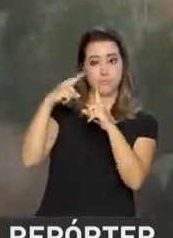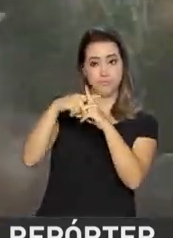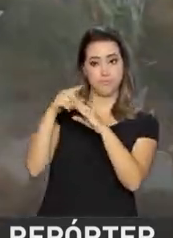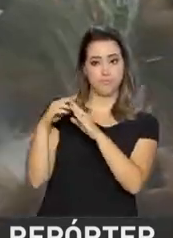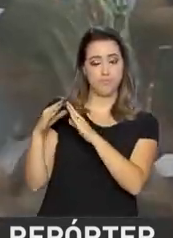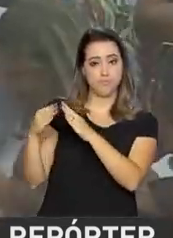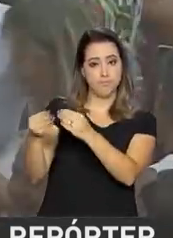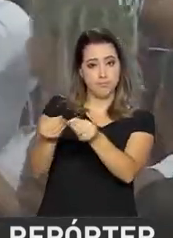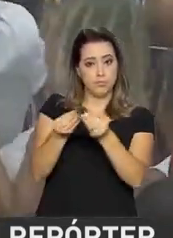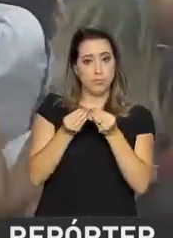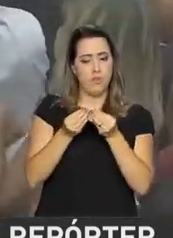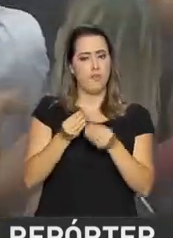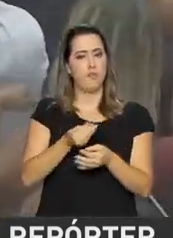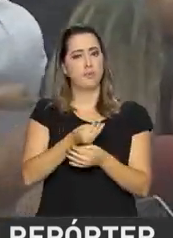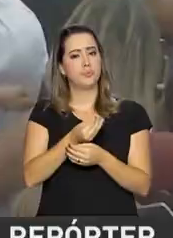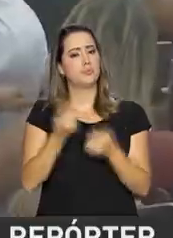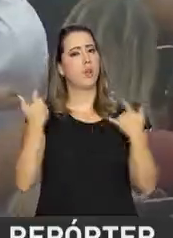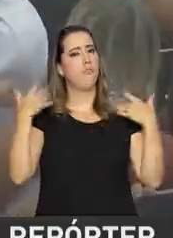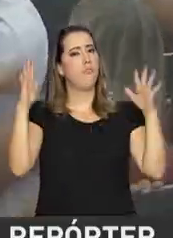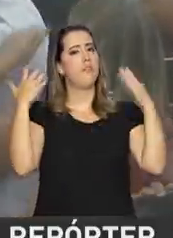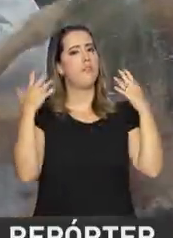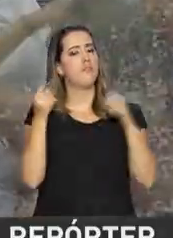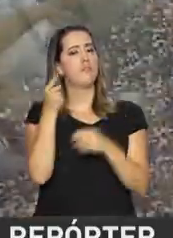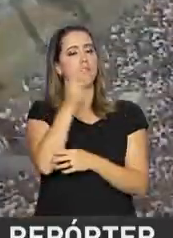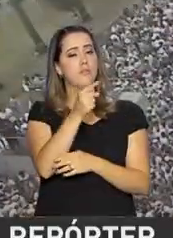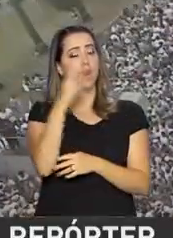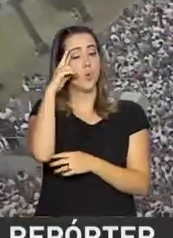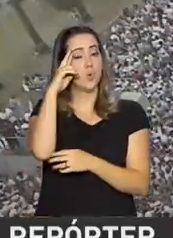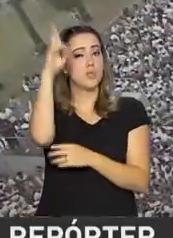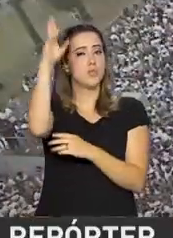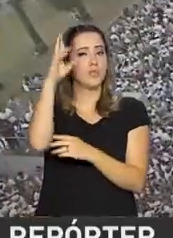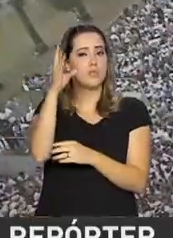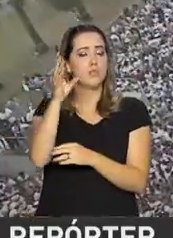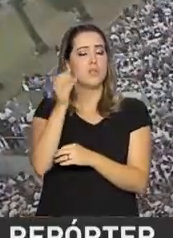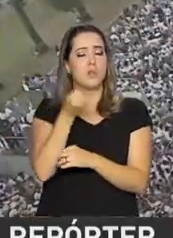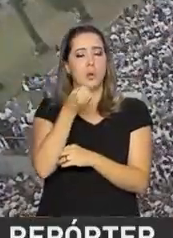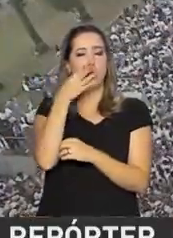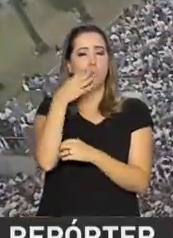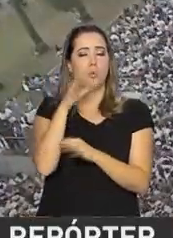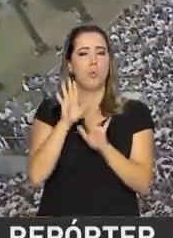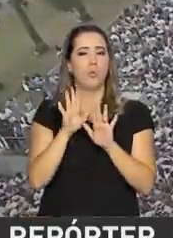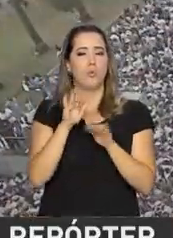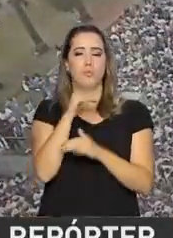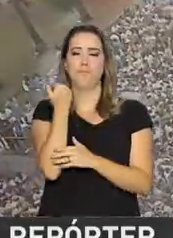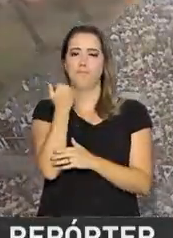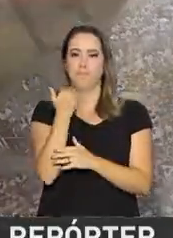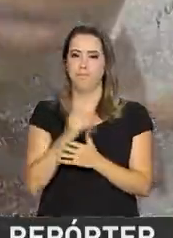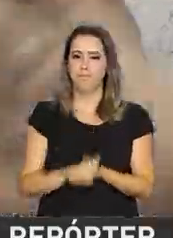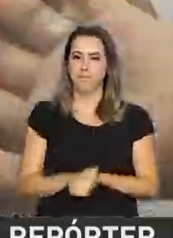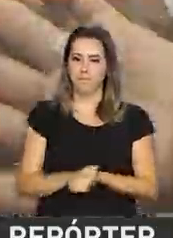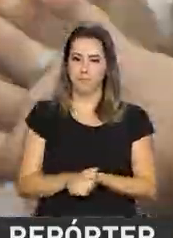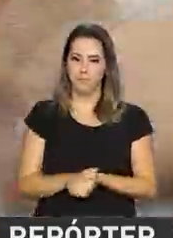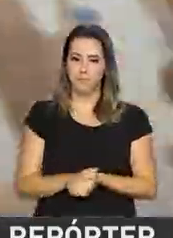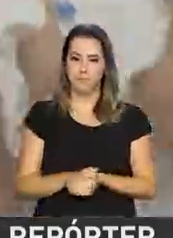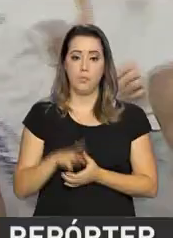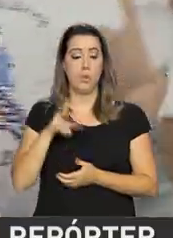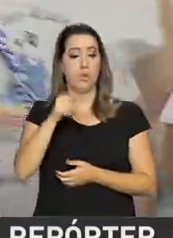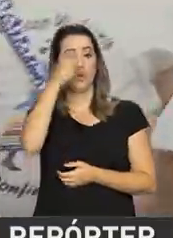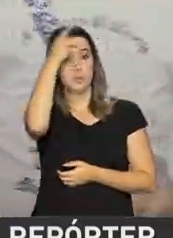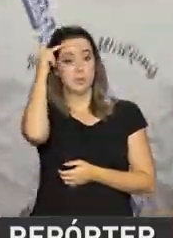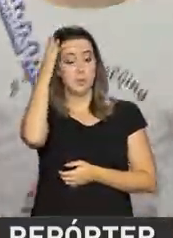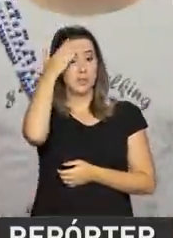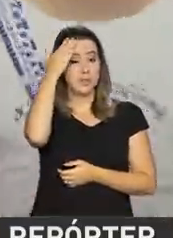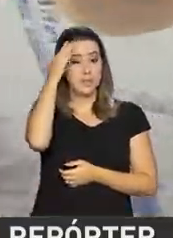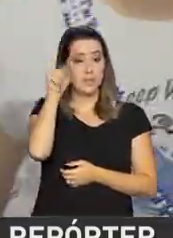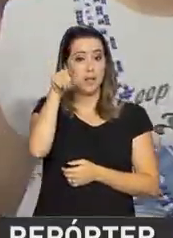Bonfim! Viva! Viva! Viva o Senhor do Bonfim! Todo mundo sabe que na